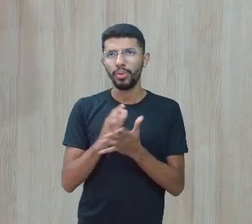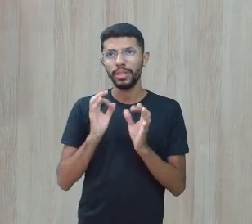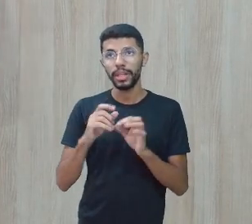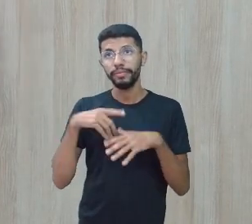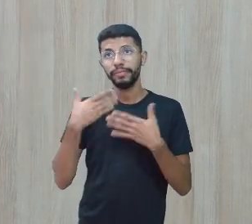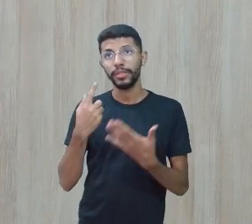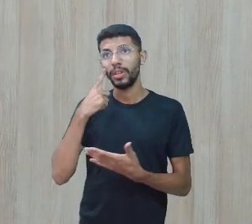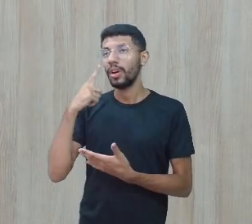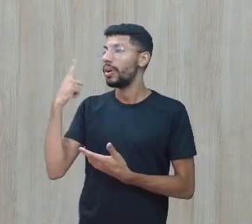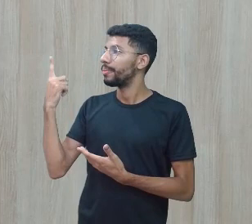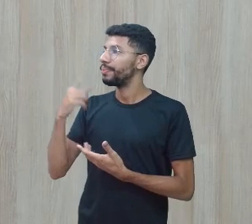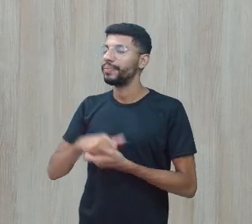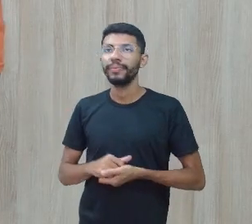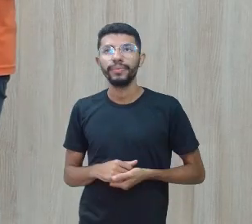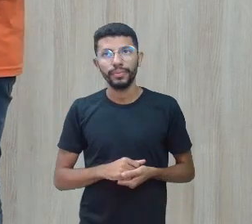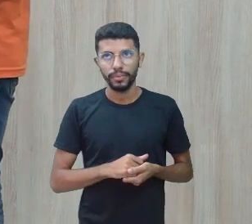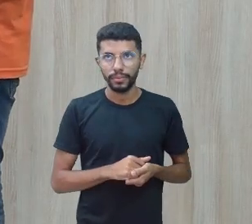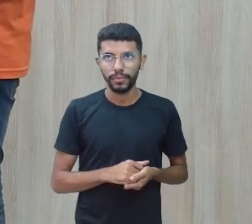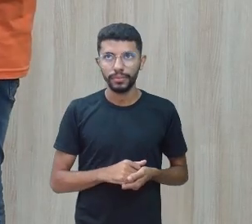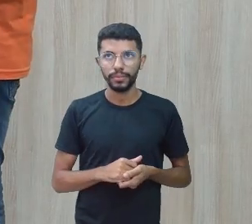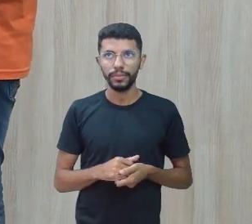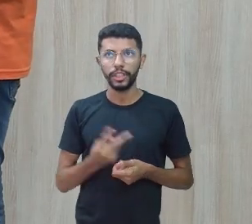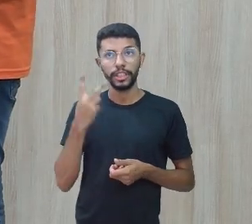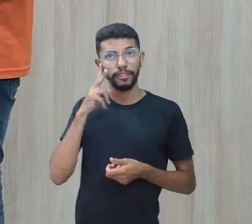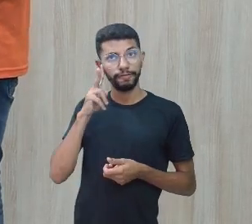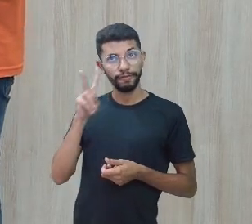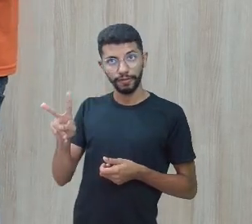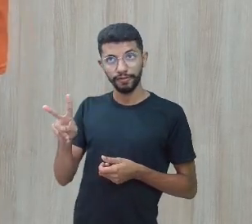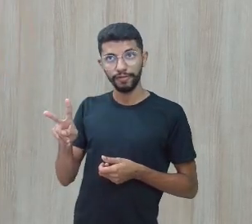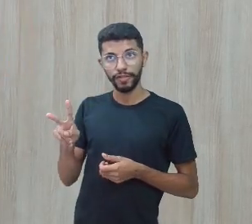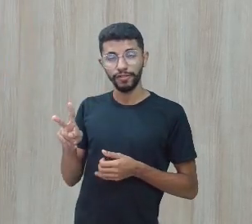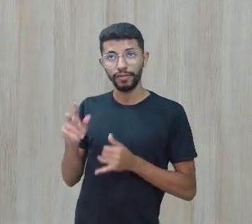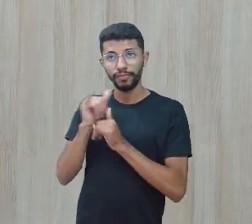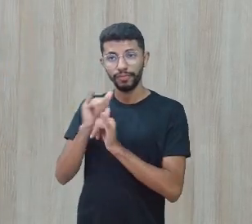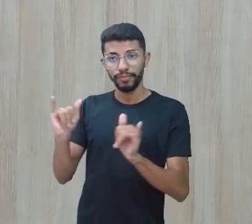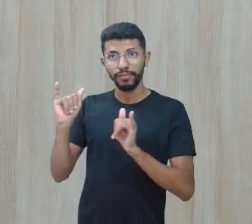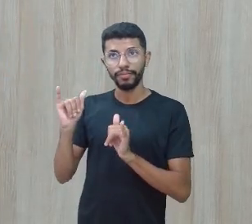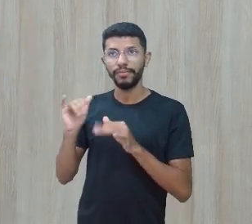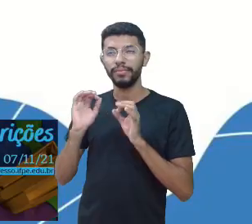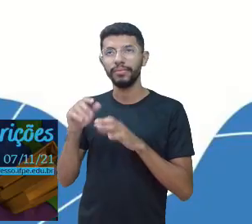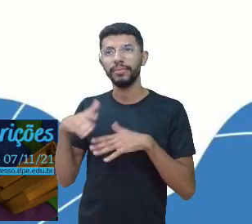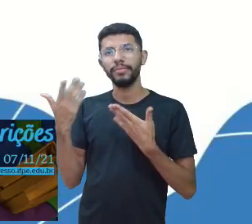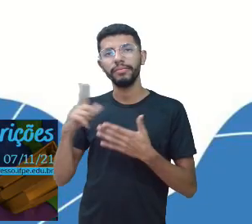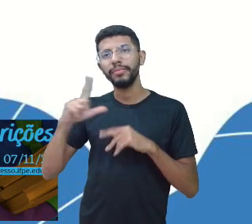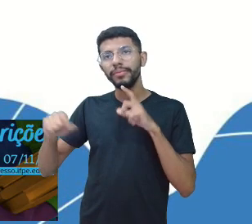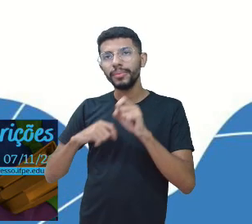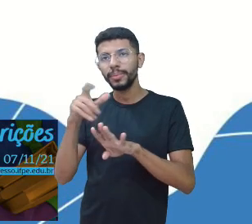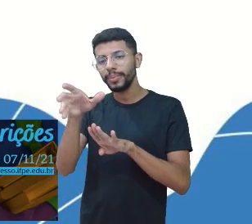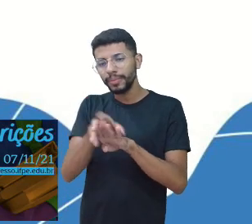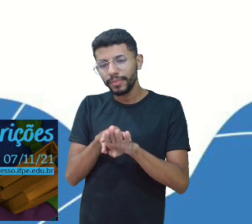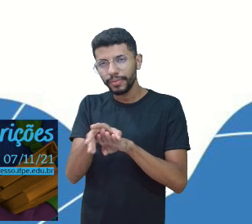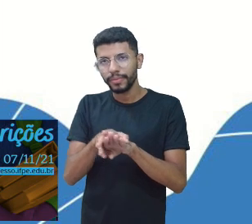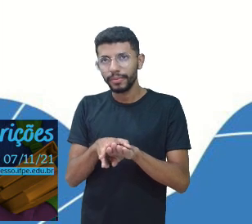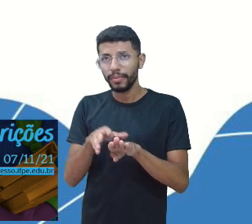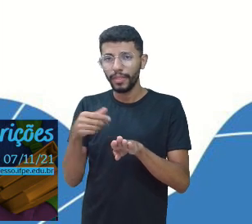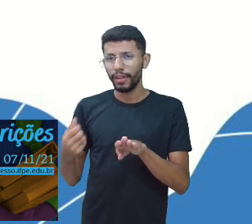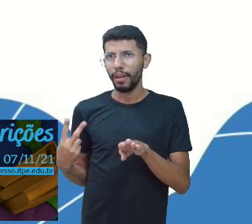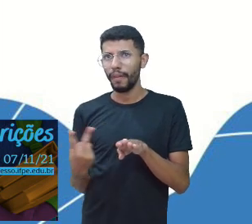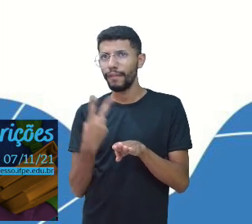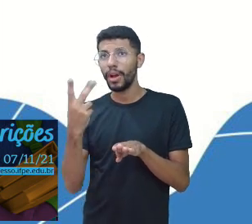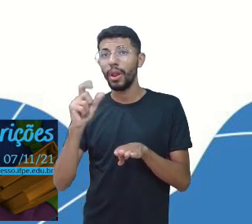diz. A questão fala o seguinte: veja a oferta a seguir. Então, tem aí um tênis que custava